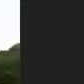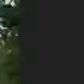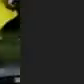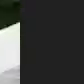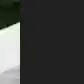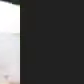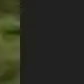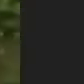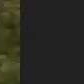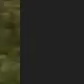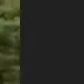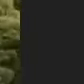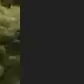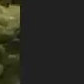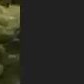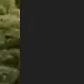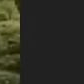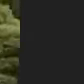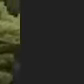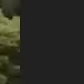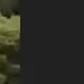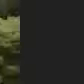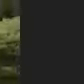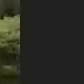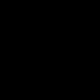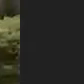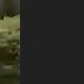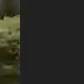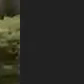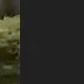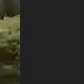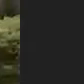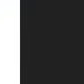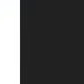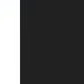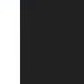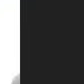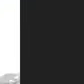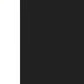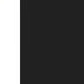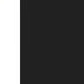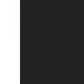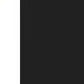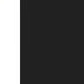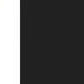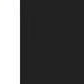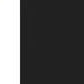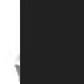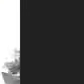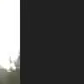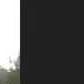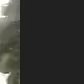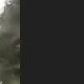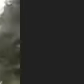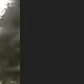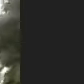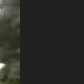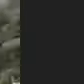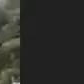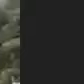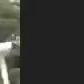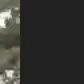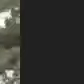mobilizados. Agora deixa eu voltar aqui para minhas lentes embaçadas. Vou até tirar um pouco aqui o